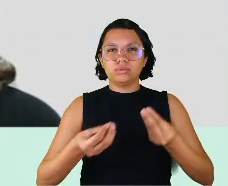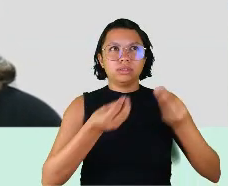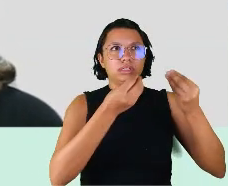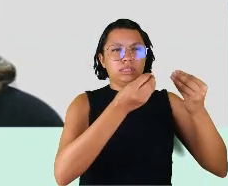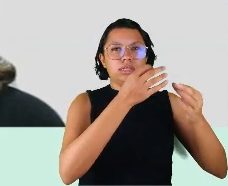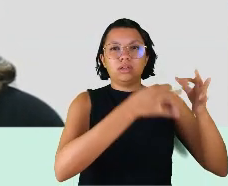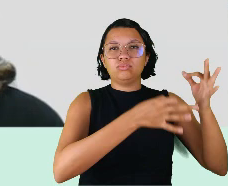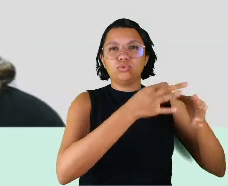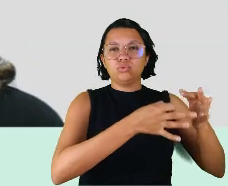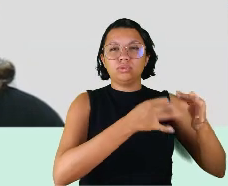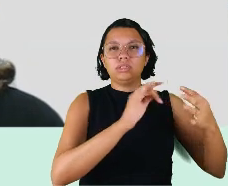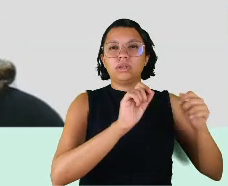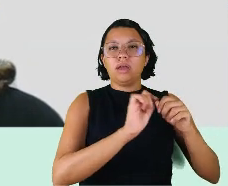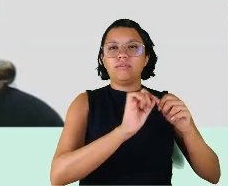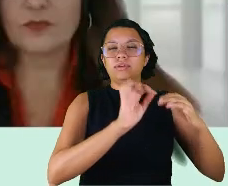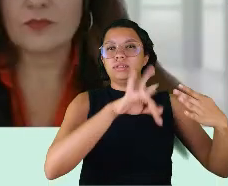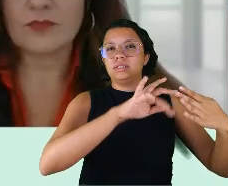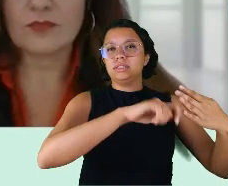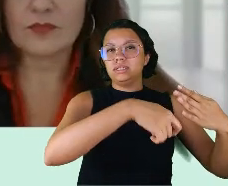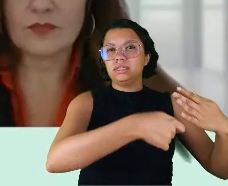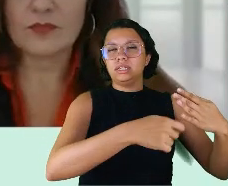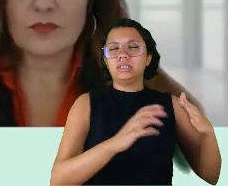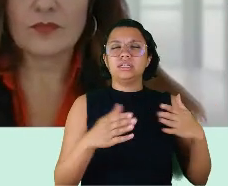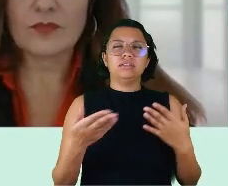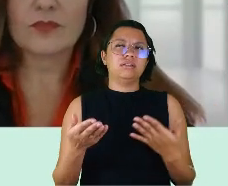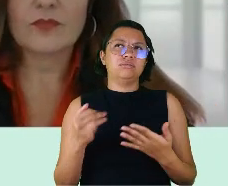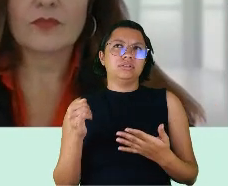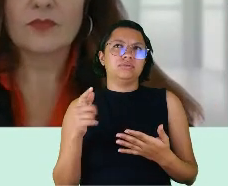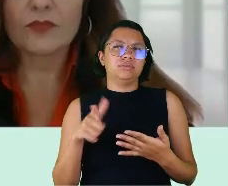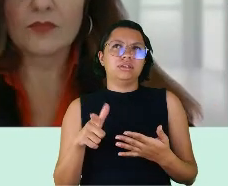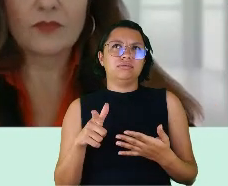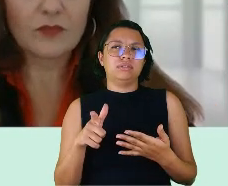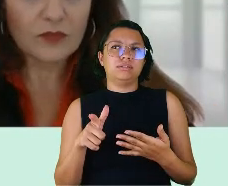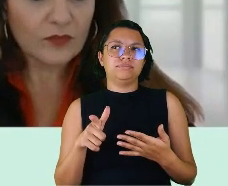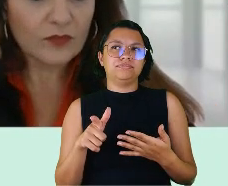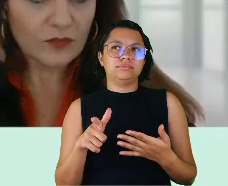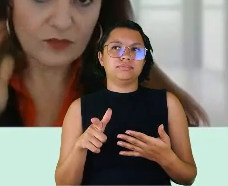exemplo. Então, se você não tem,